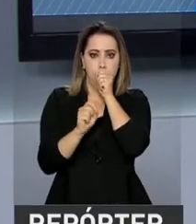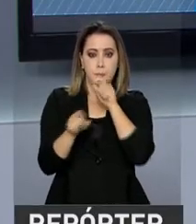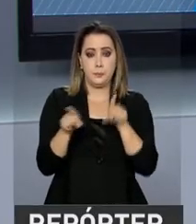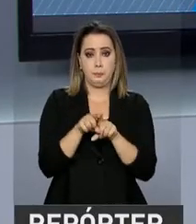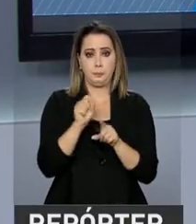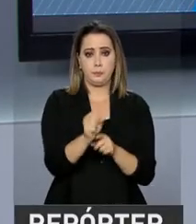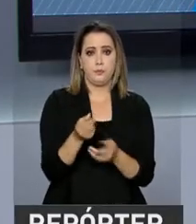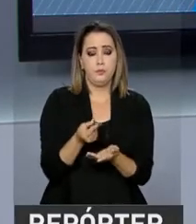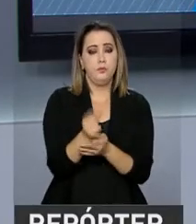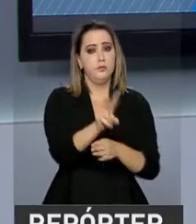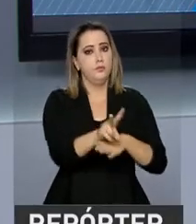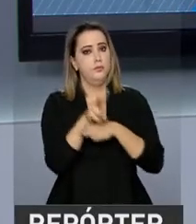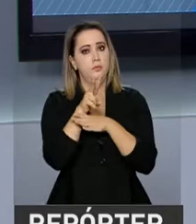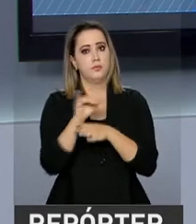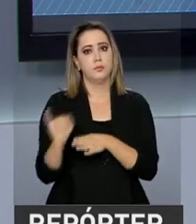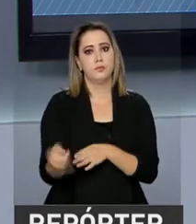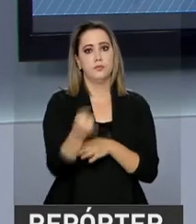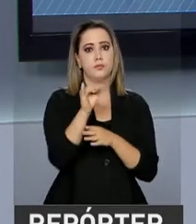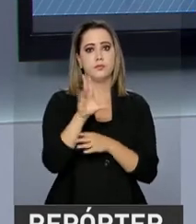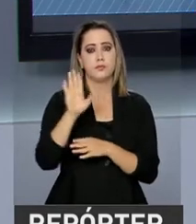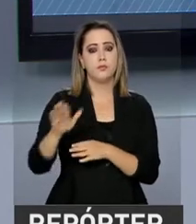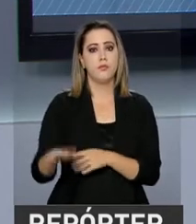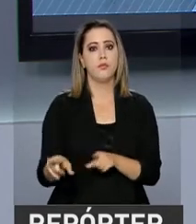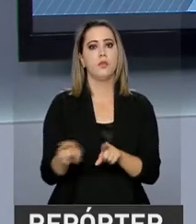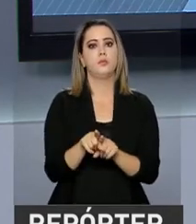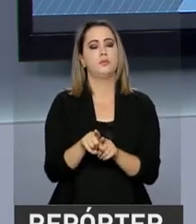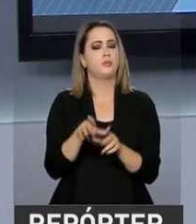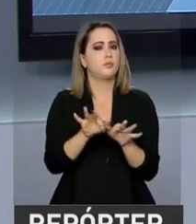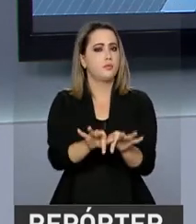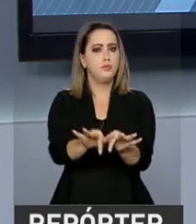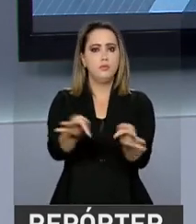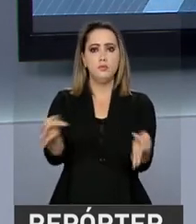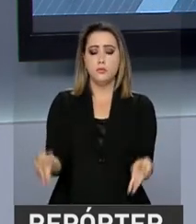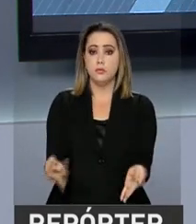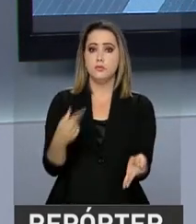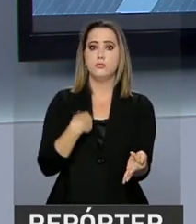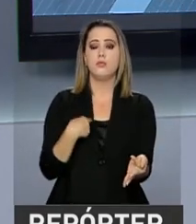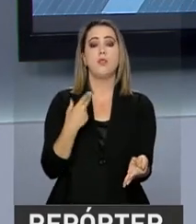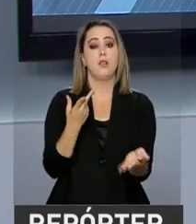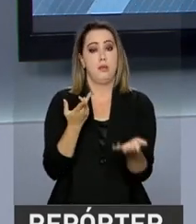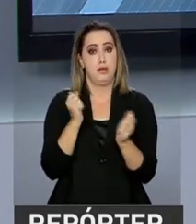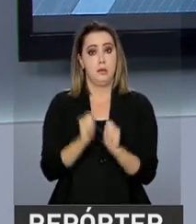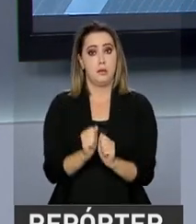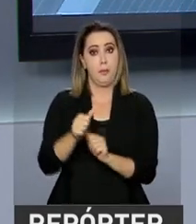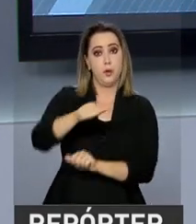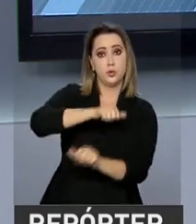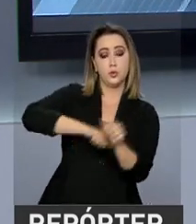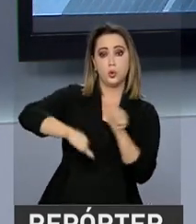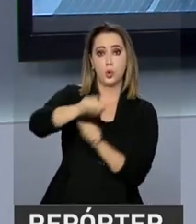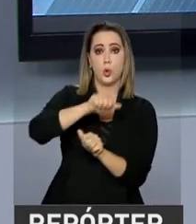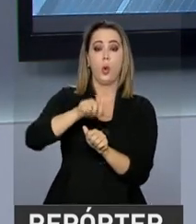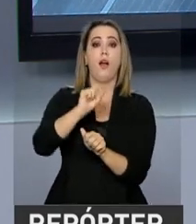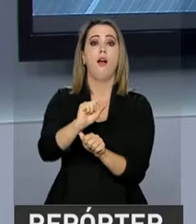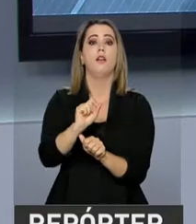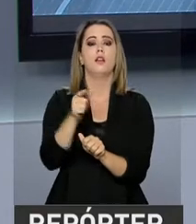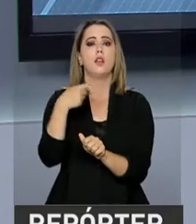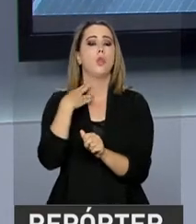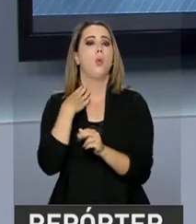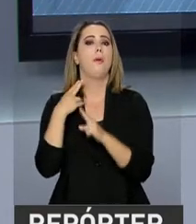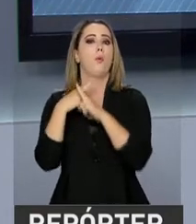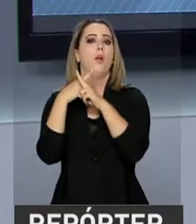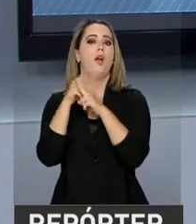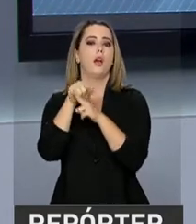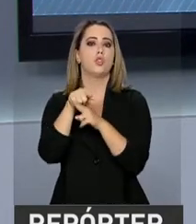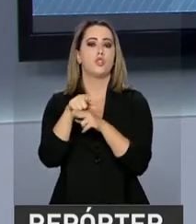empréstimo com juros baixos e sem burocracia no penhor da caixa econômica federal o cliente pode levar